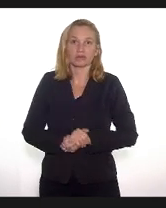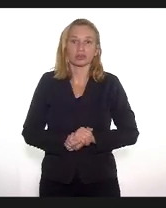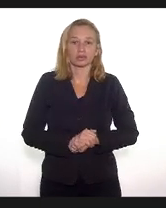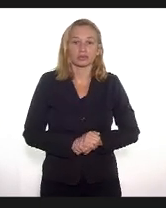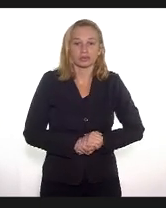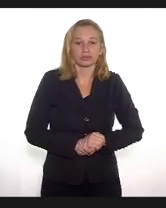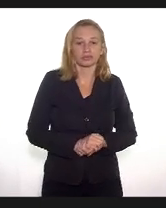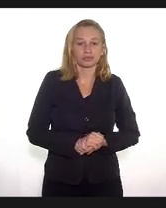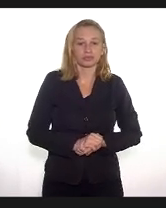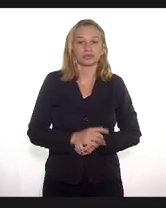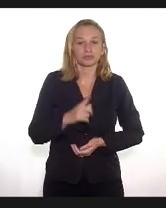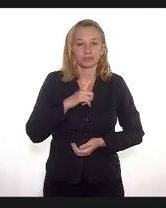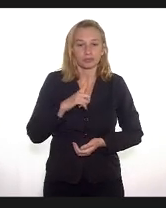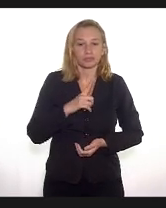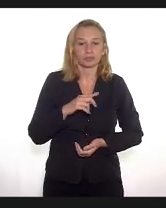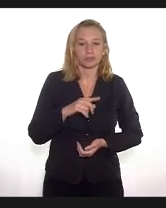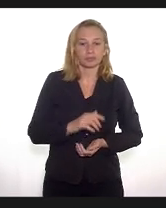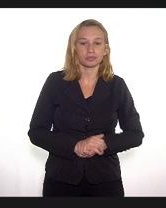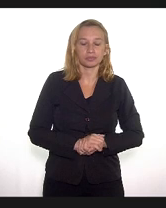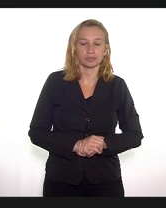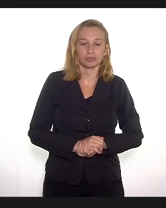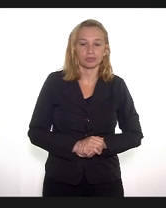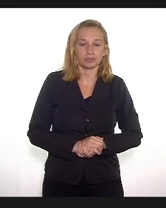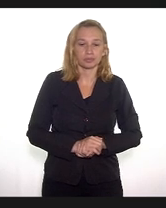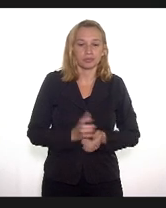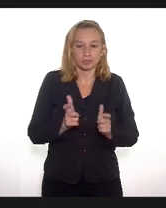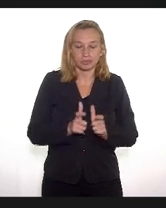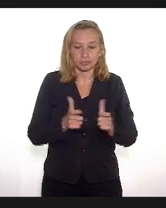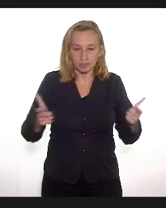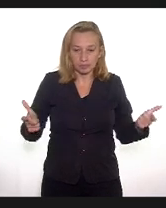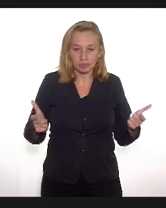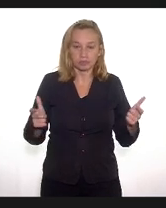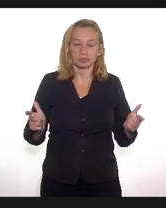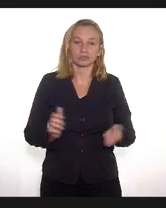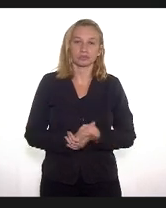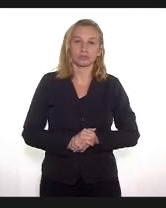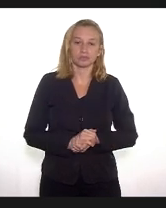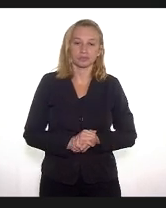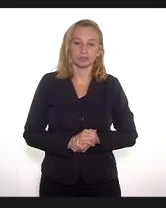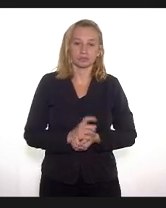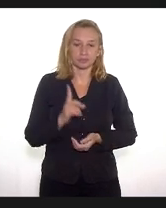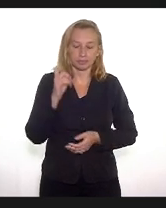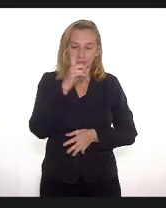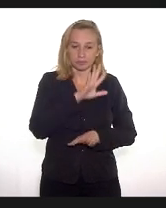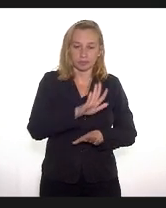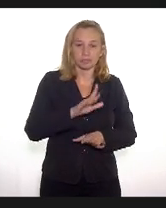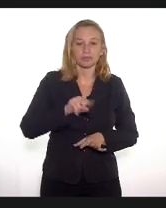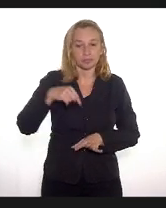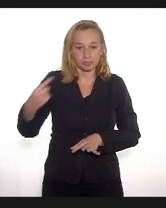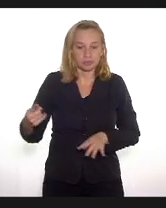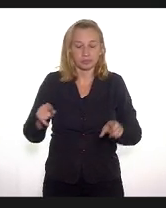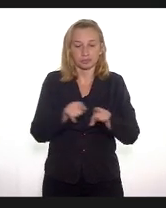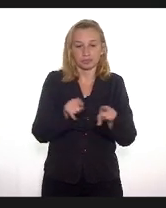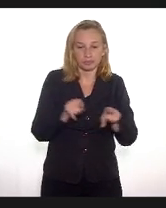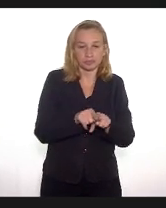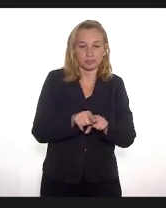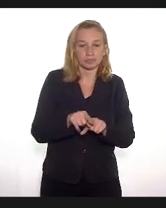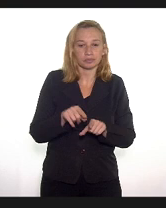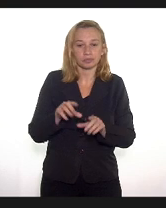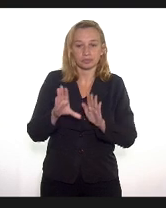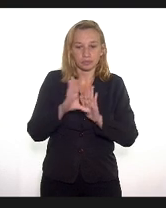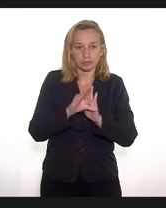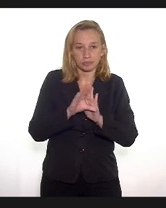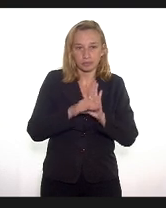aí, sem sombra de dúvidas, uma grande oportunidade de melhoria. É, um outro conceito